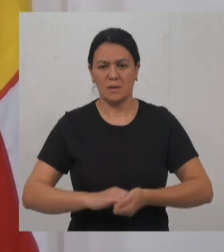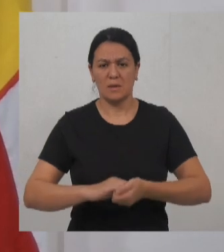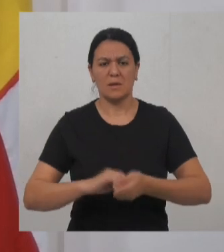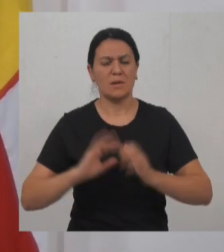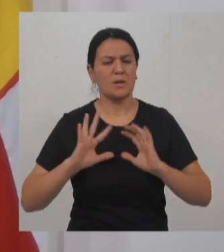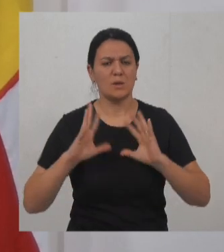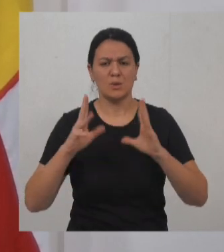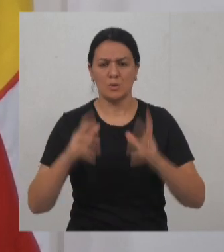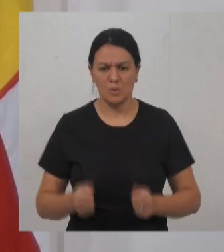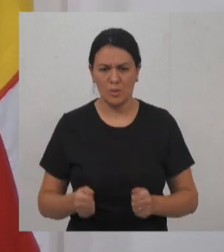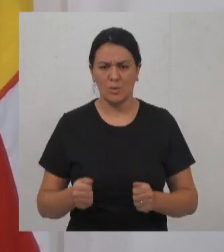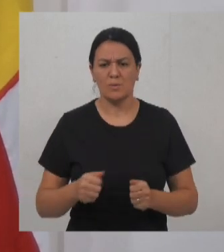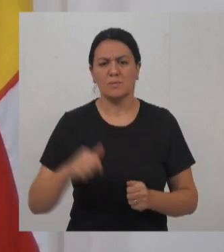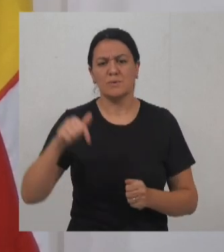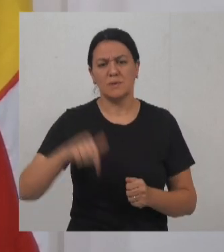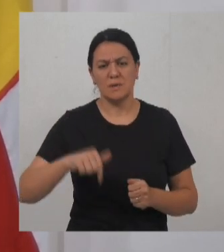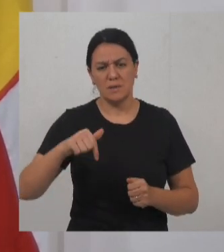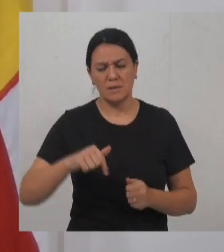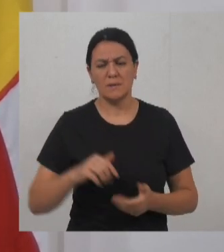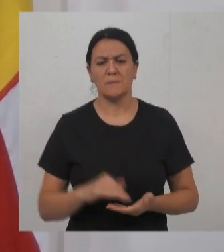pela